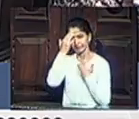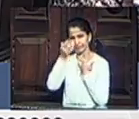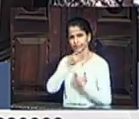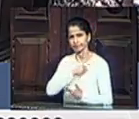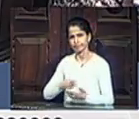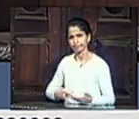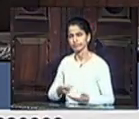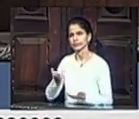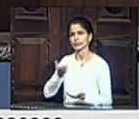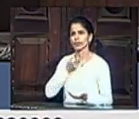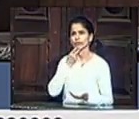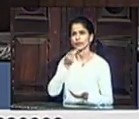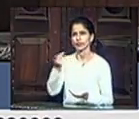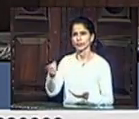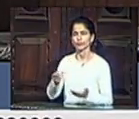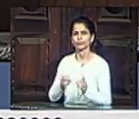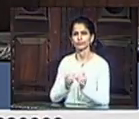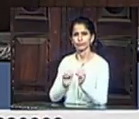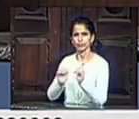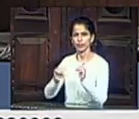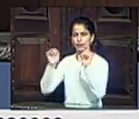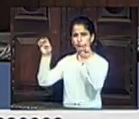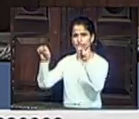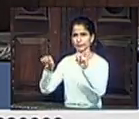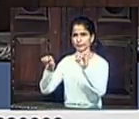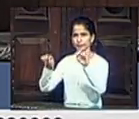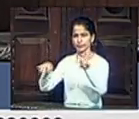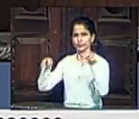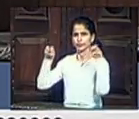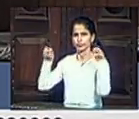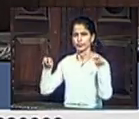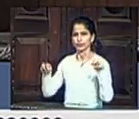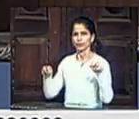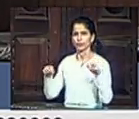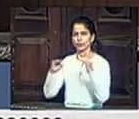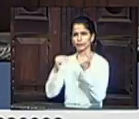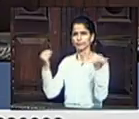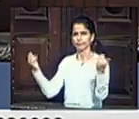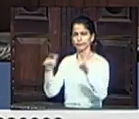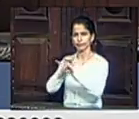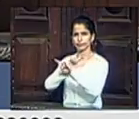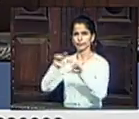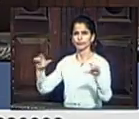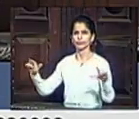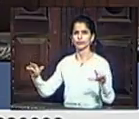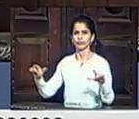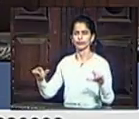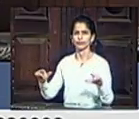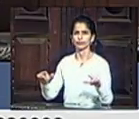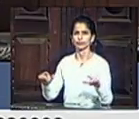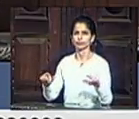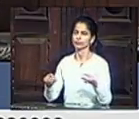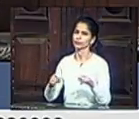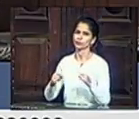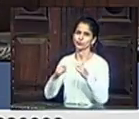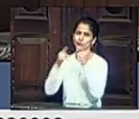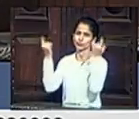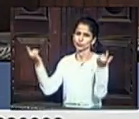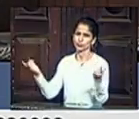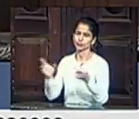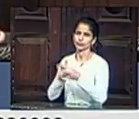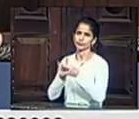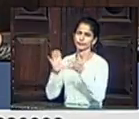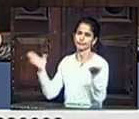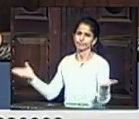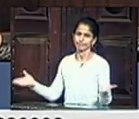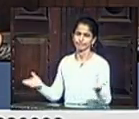com a galeria, entendendo que essa galeria vazia é antidemocrática.